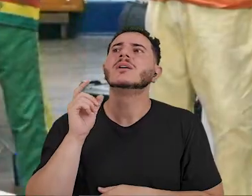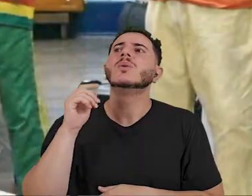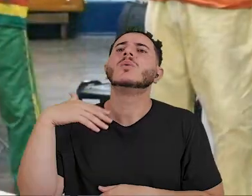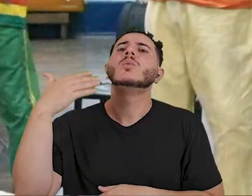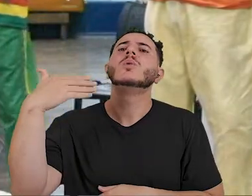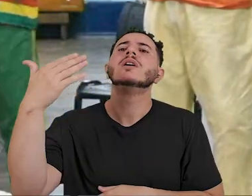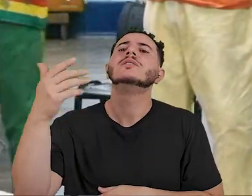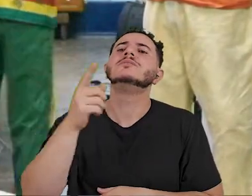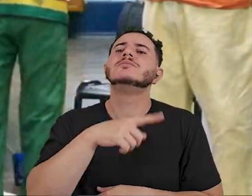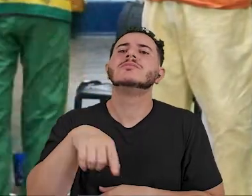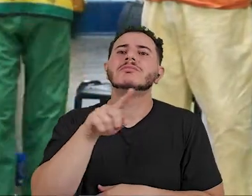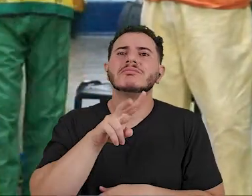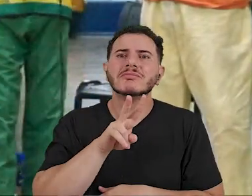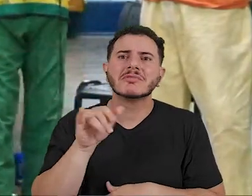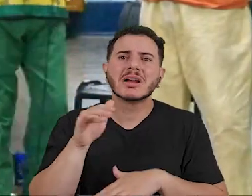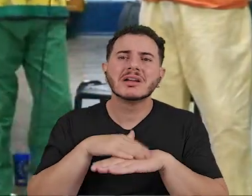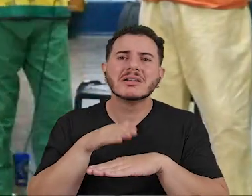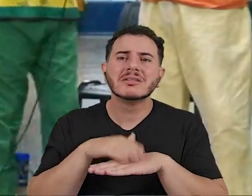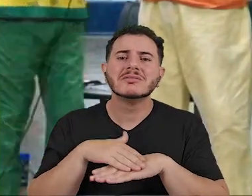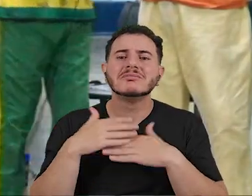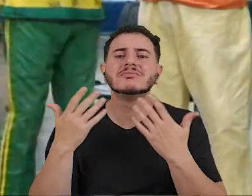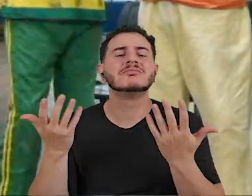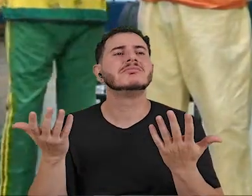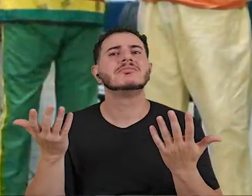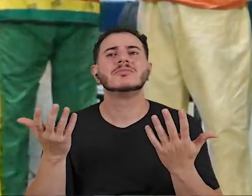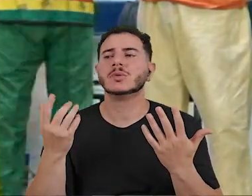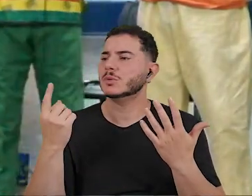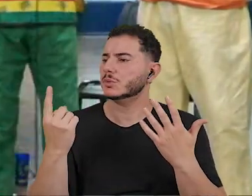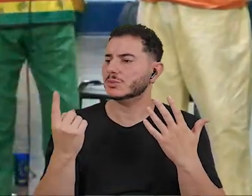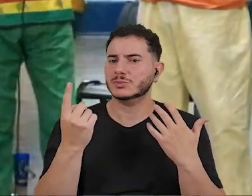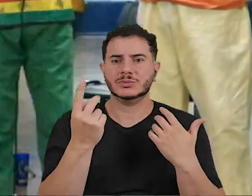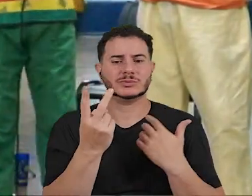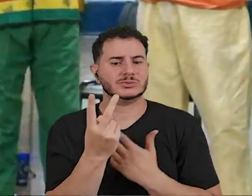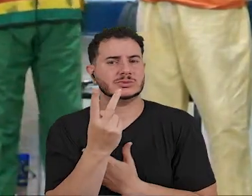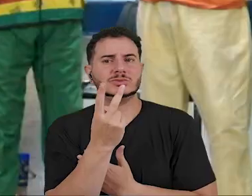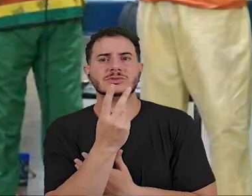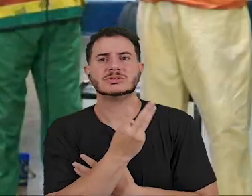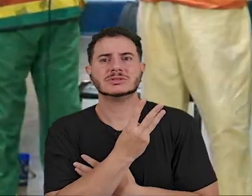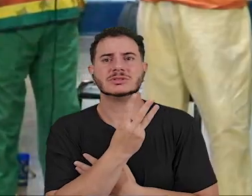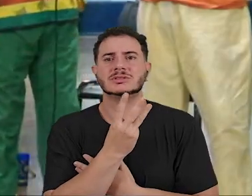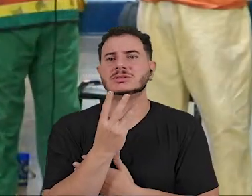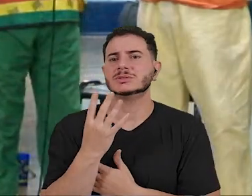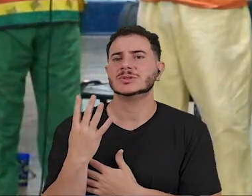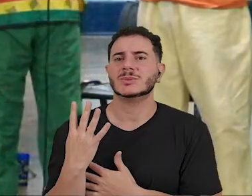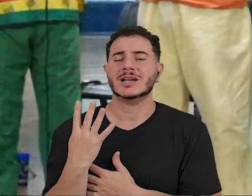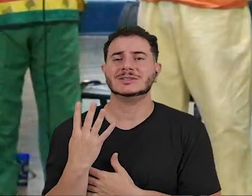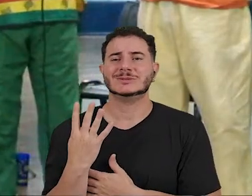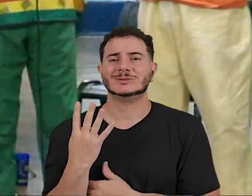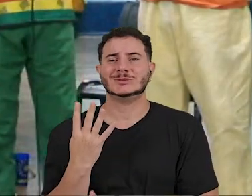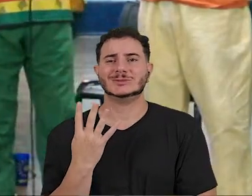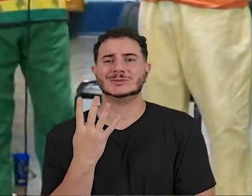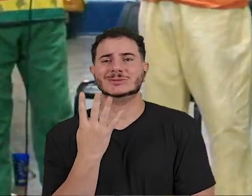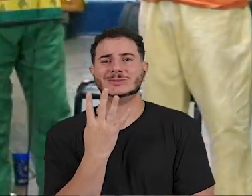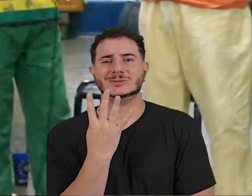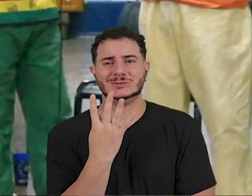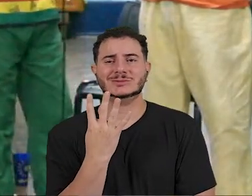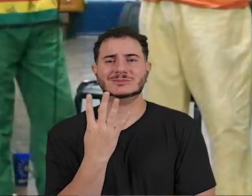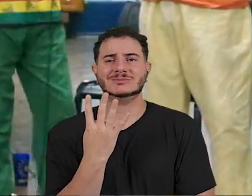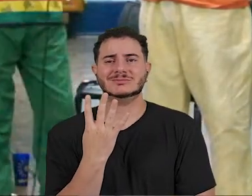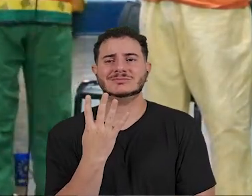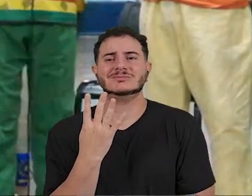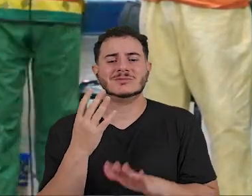1, 2, 3, 4. Rochedo de Ouro manda buscar 4